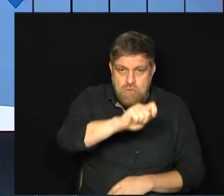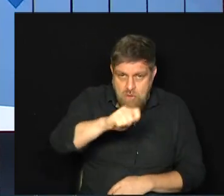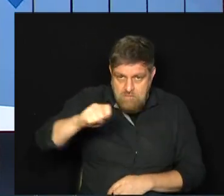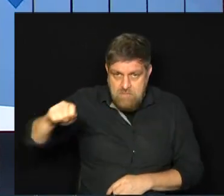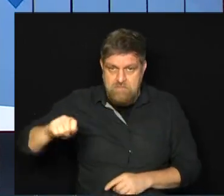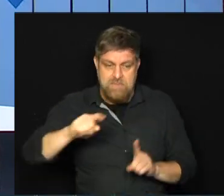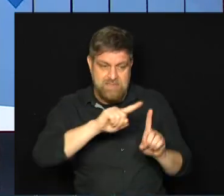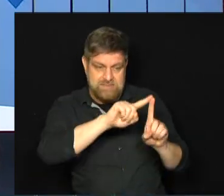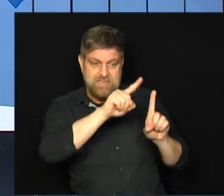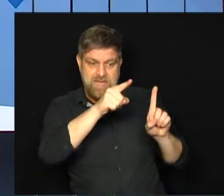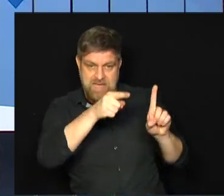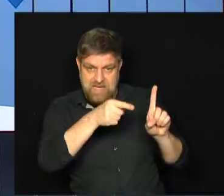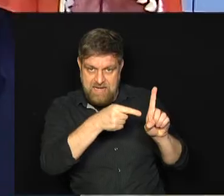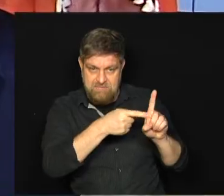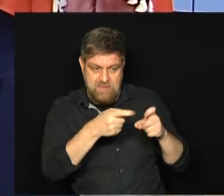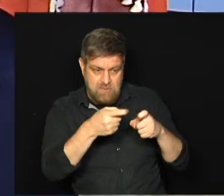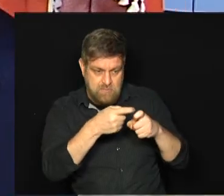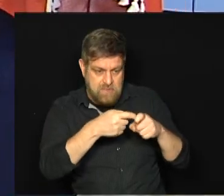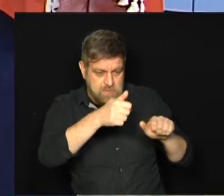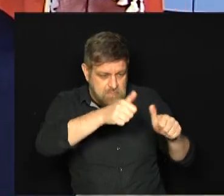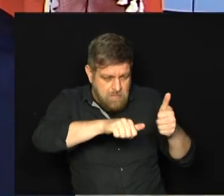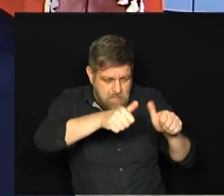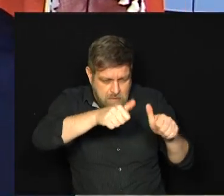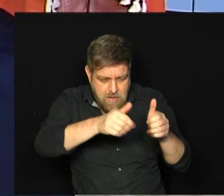acompanhamento durante toda a gestação, né, doutora?